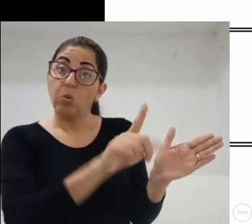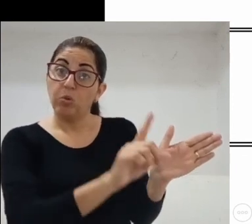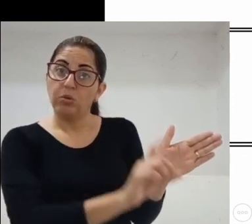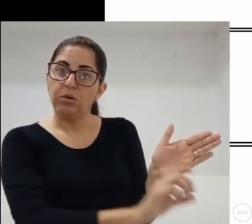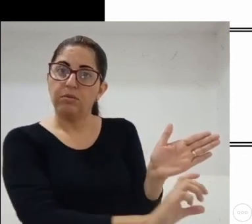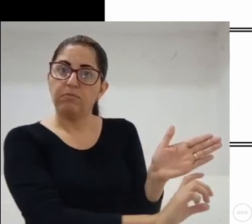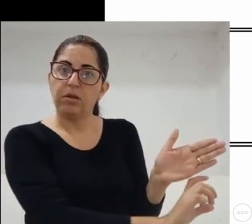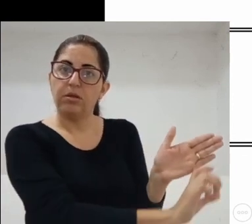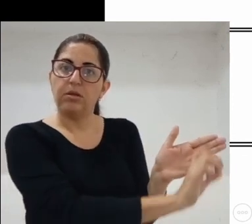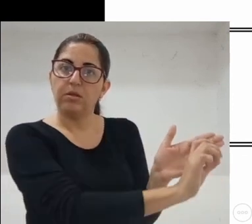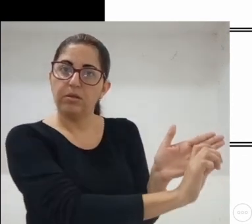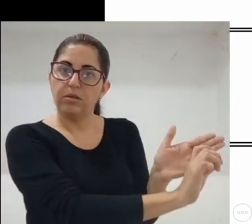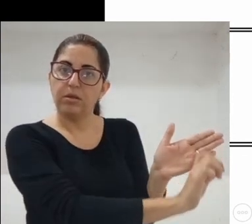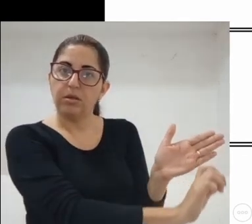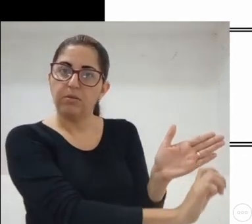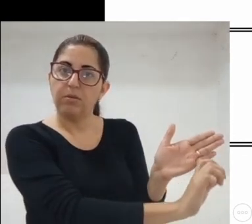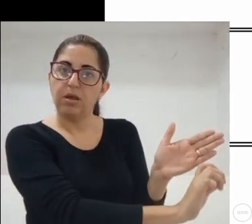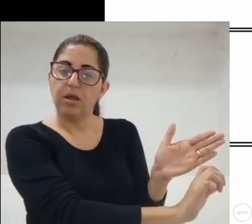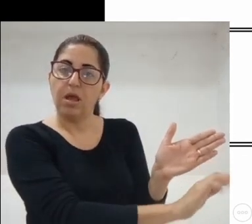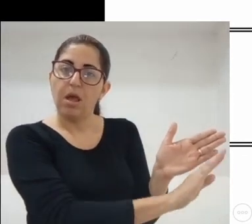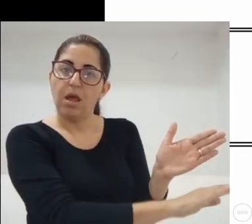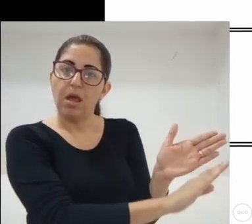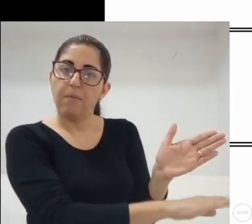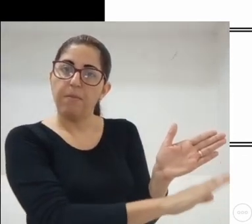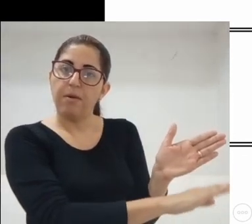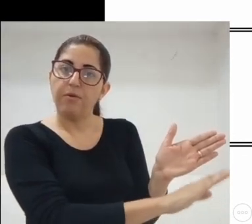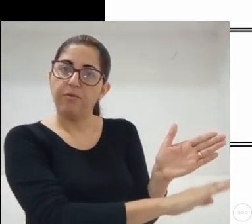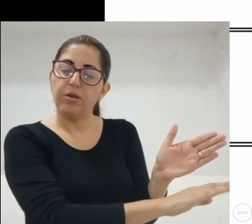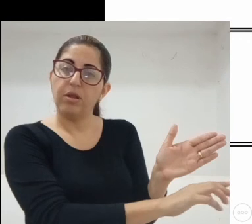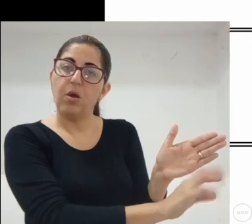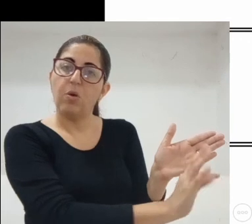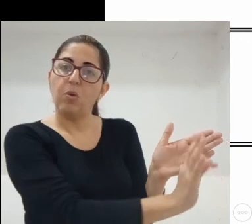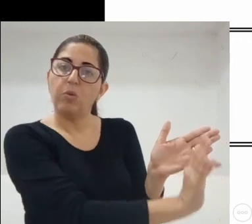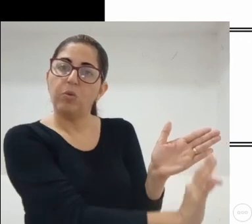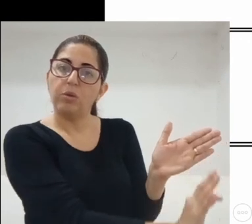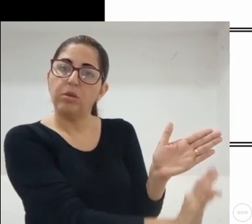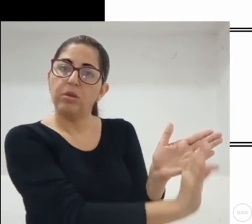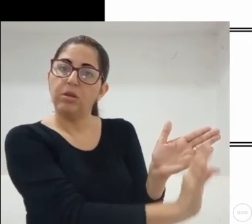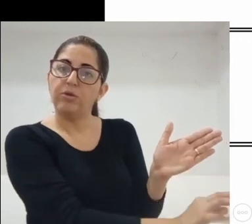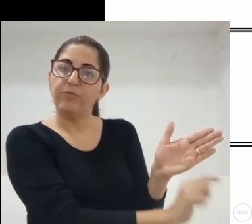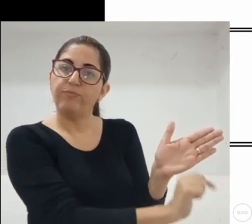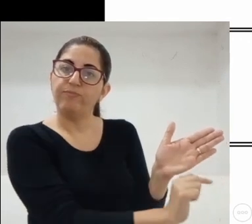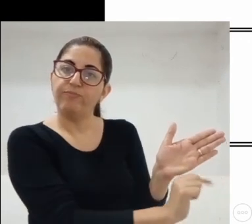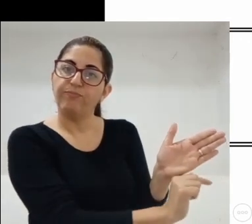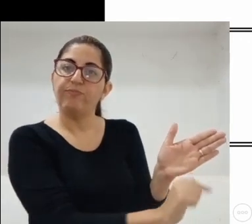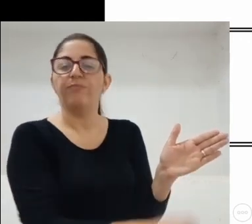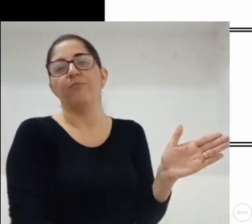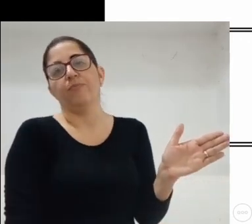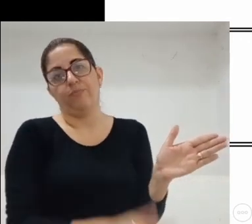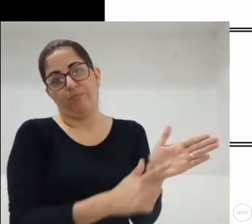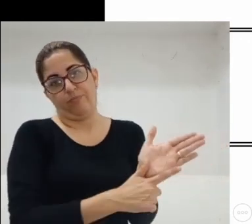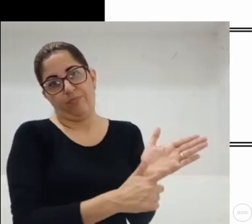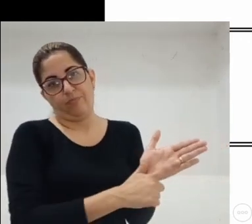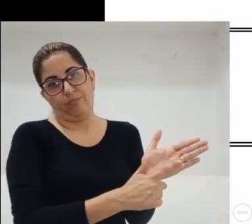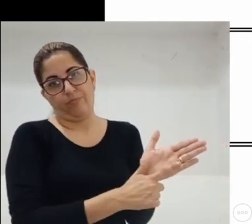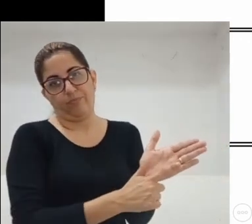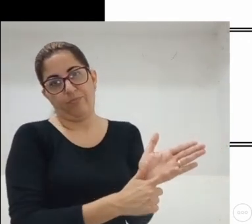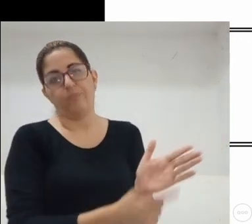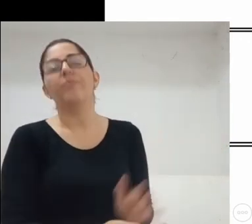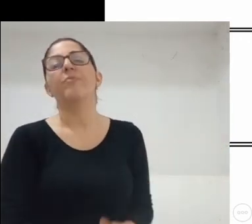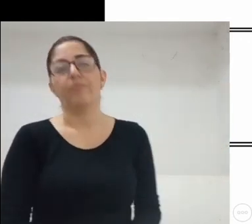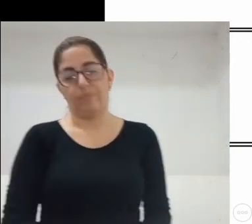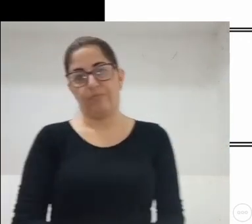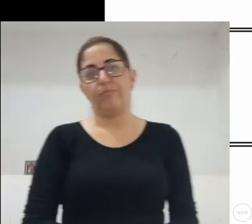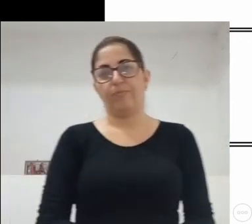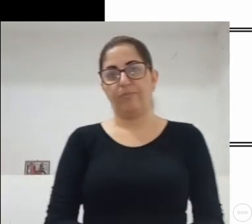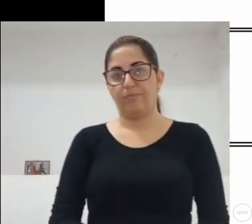esse texto, então normalmente ele vai estar localizado aqui logo acima da margem inferior, né? A margem inferior está aqui, o